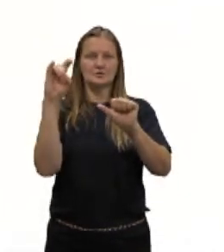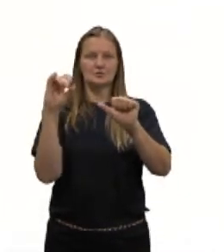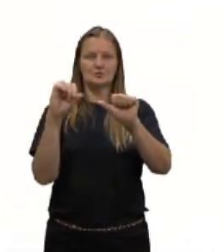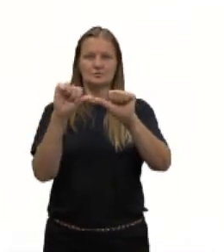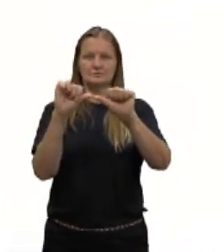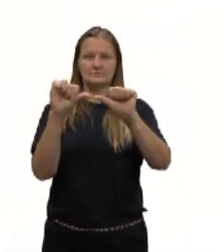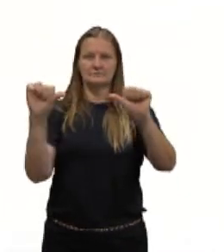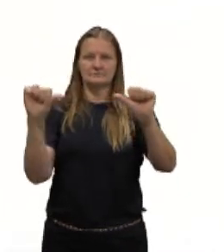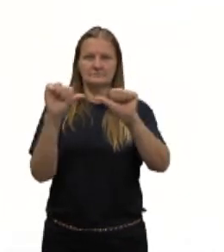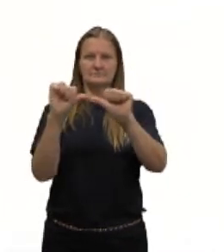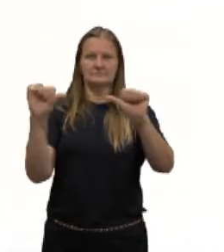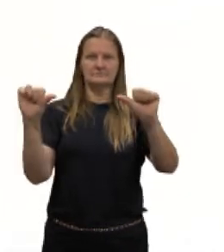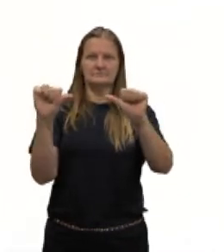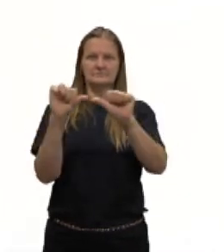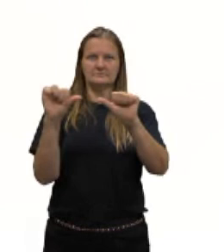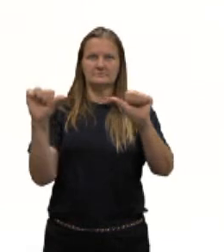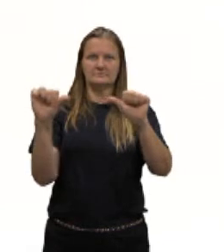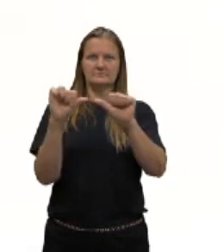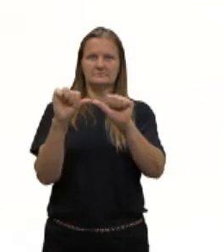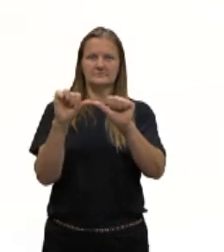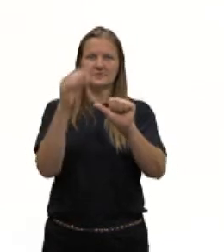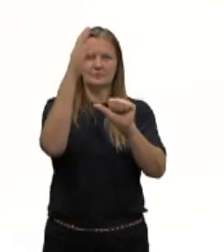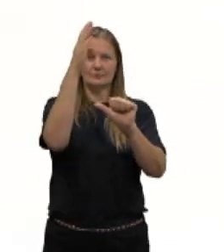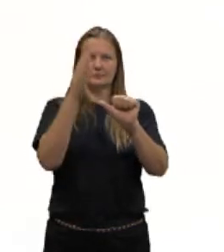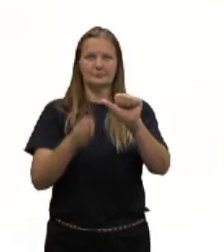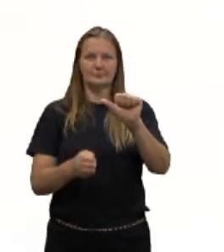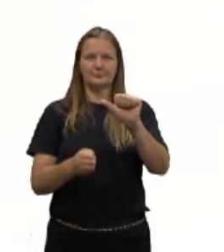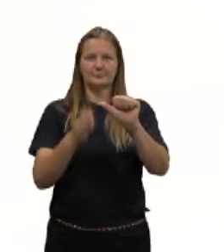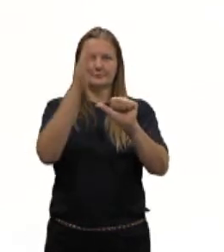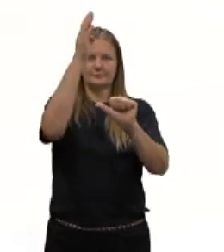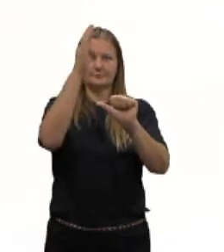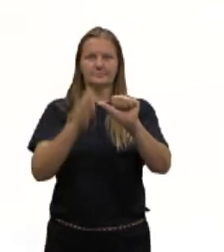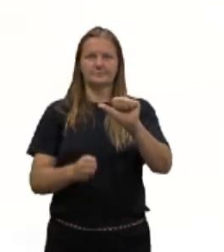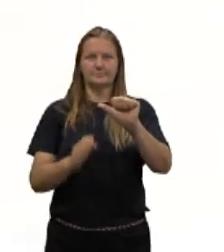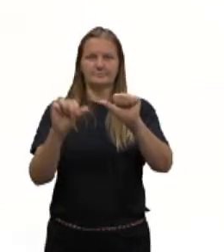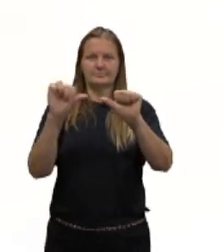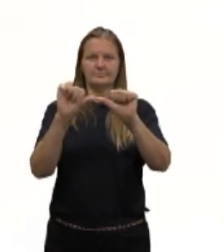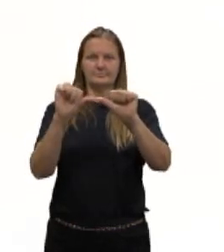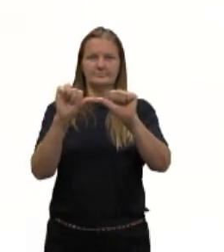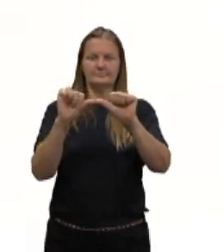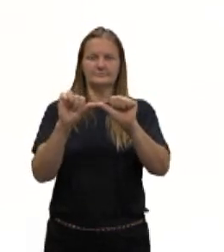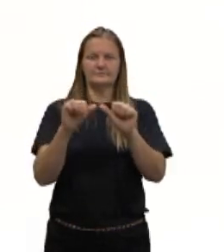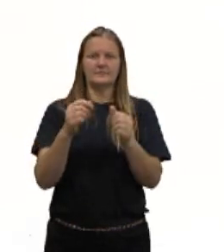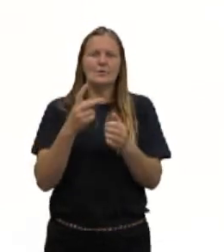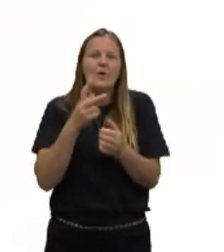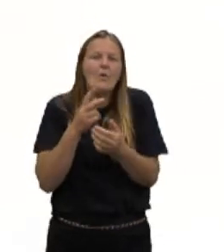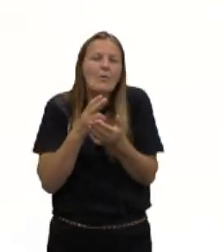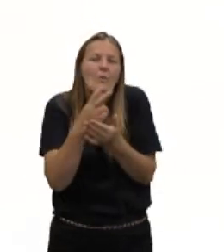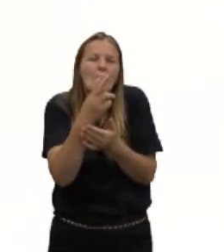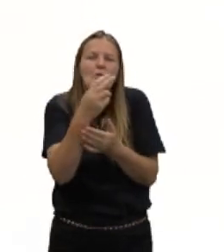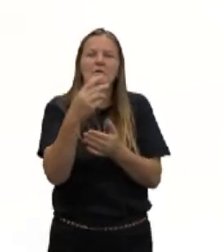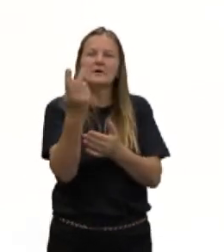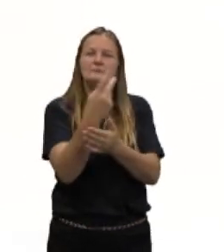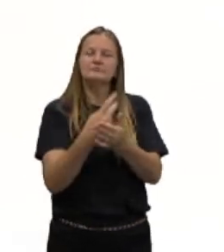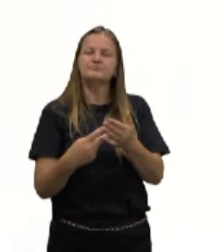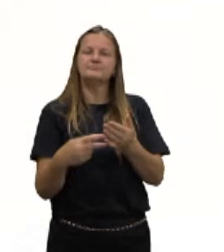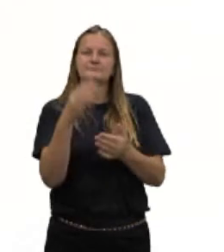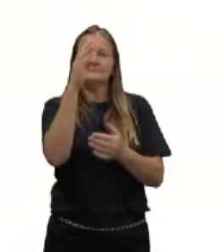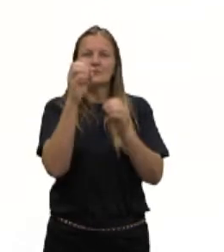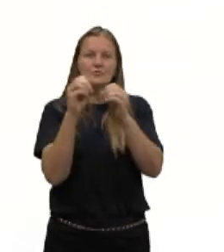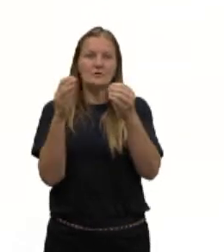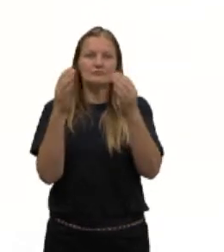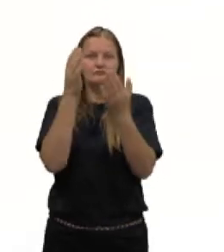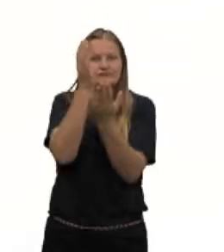aquela linha imaginária, né? Não quero corte. Imaginar, eu quero cortar, eu vou cortar essa figura e vou colocar uma em cima da outra, ok?